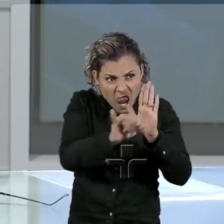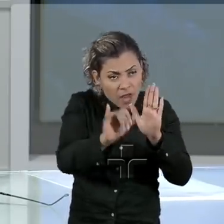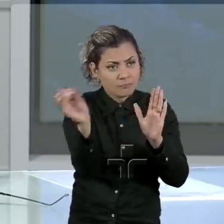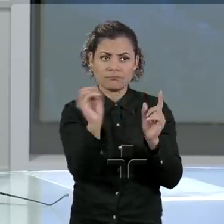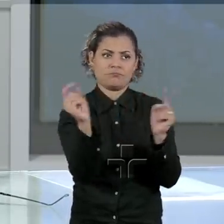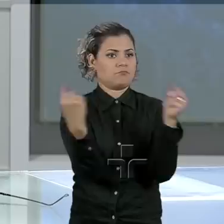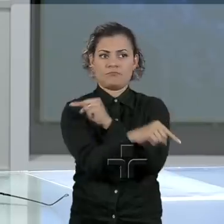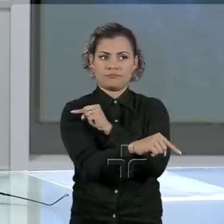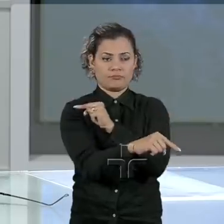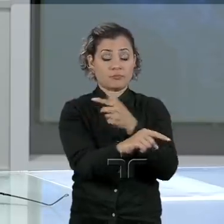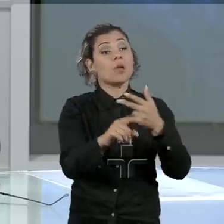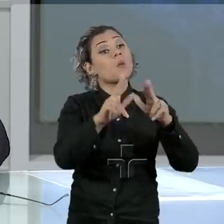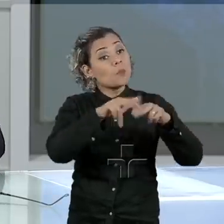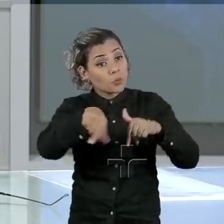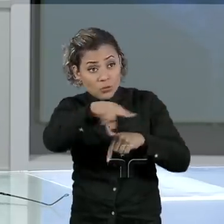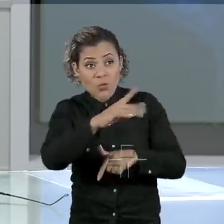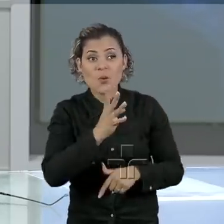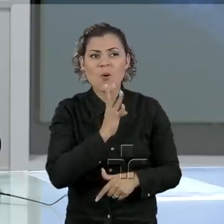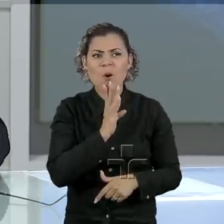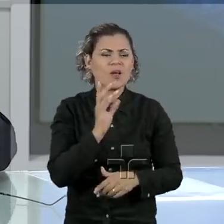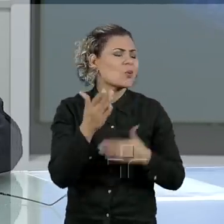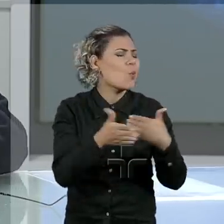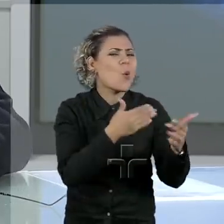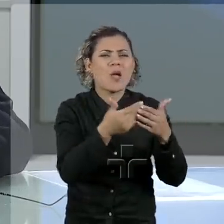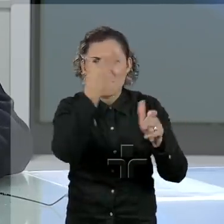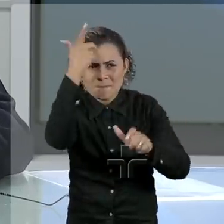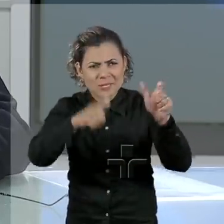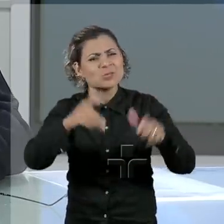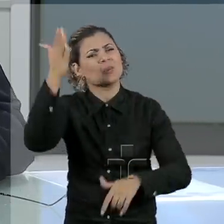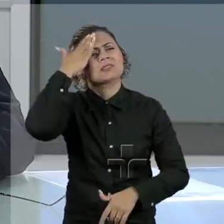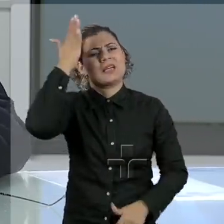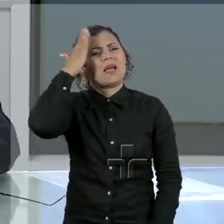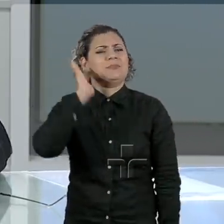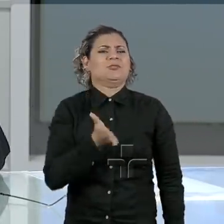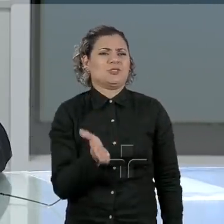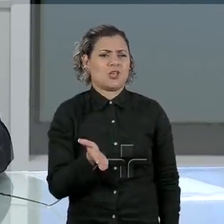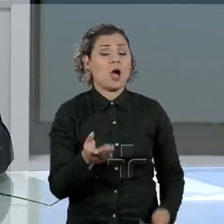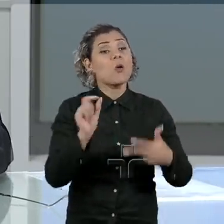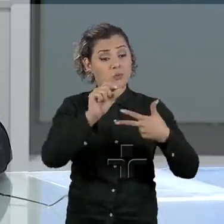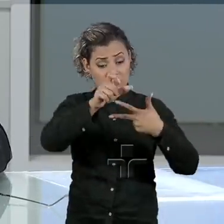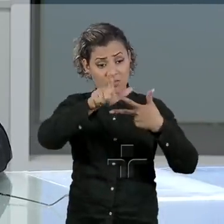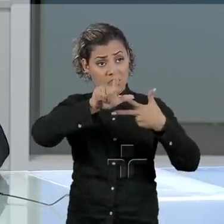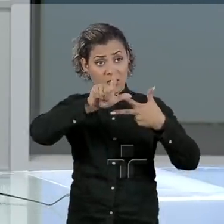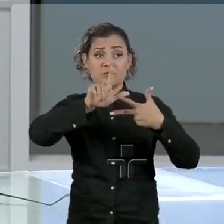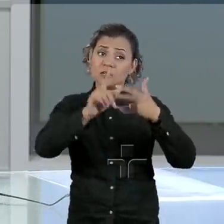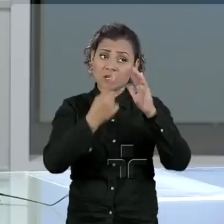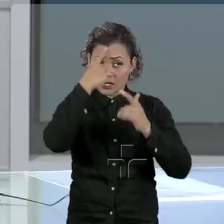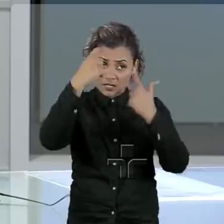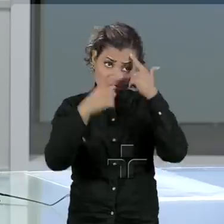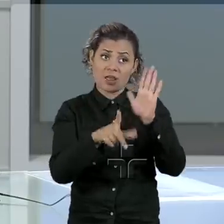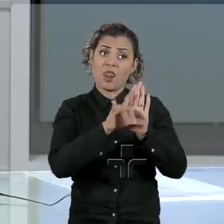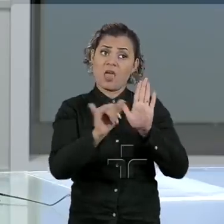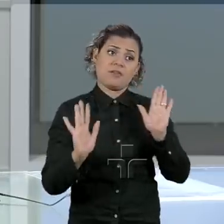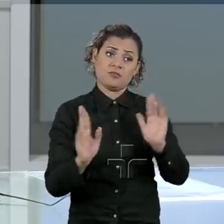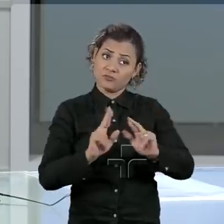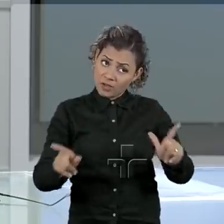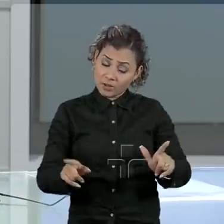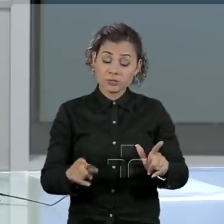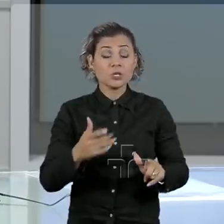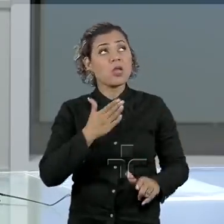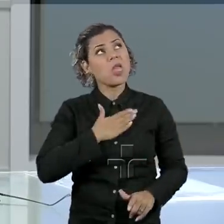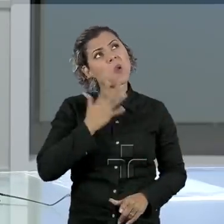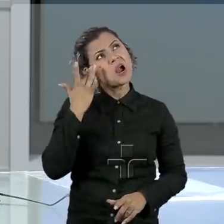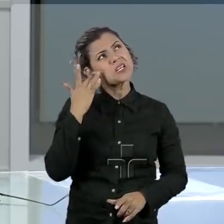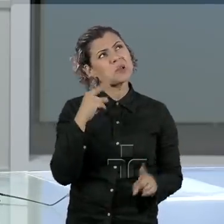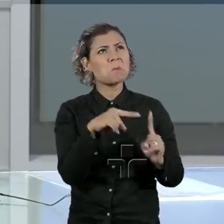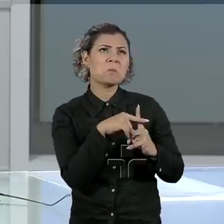Qualquer estudante do curso colegial que já sabe que são os poderes independentes. O que eu acho de positivo, eu não